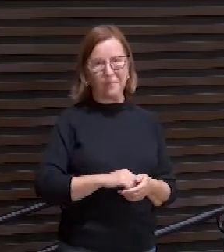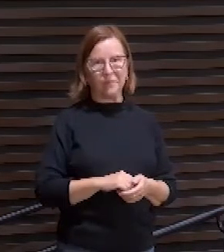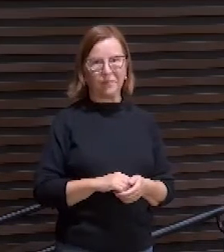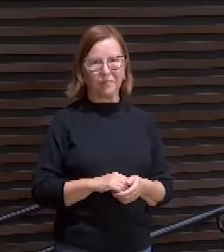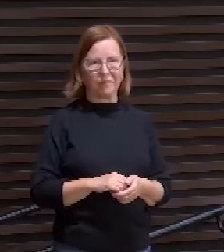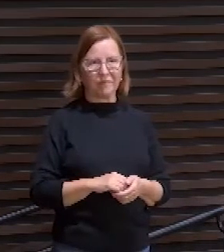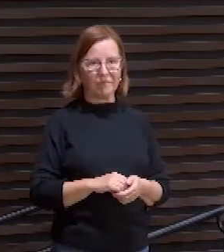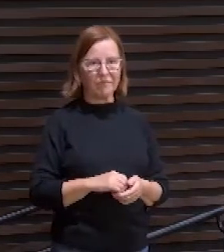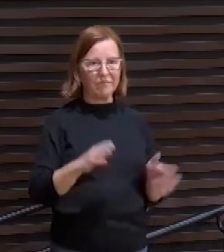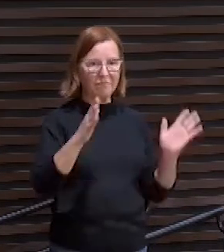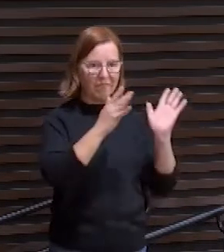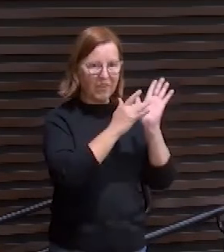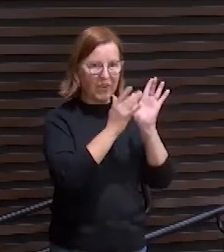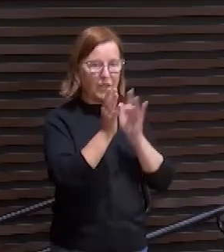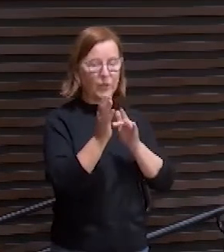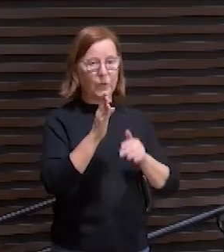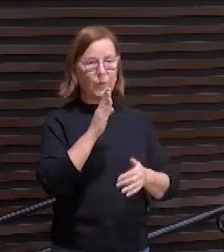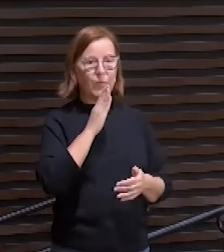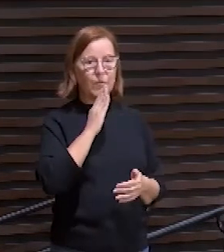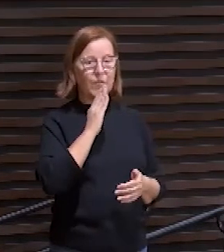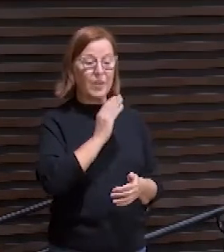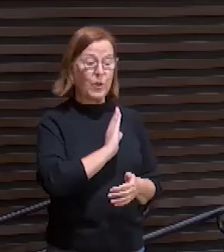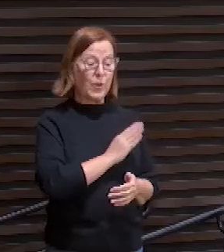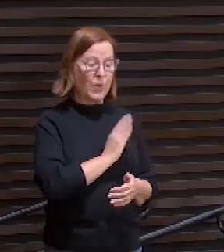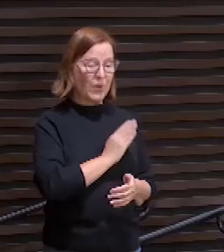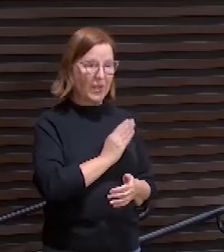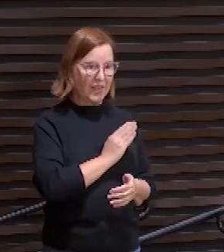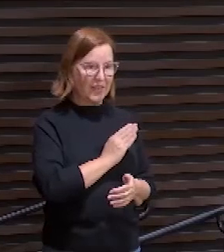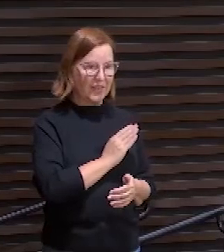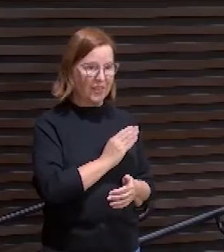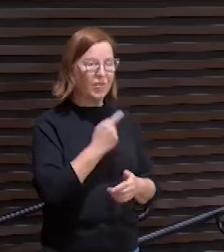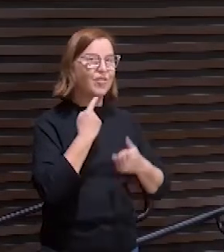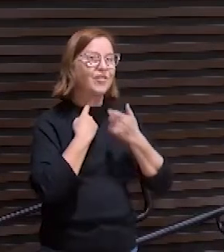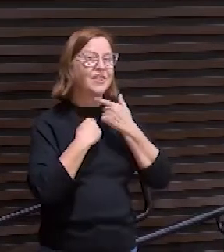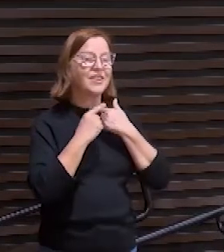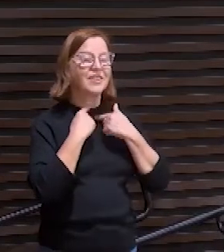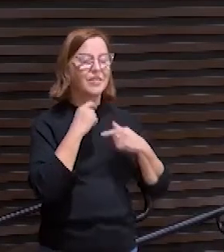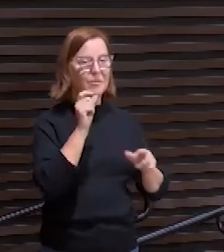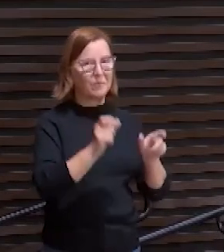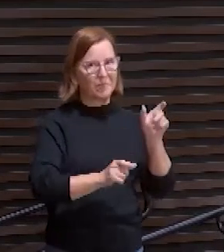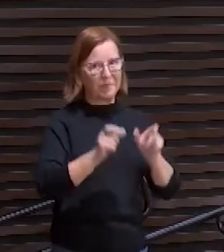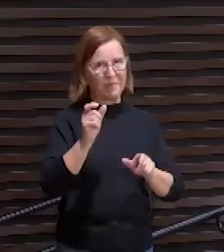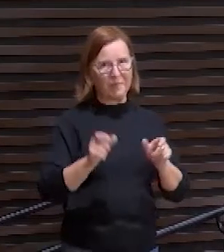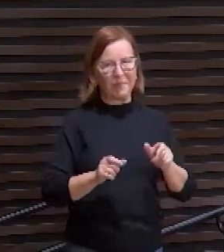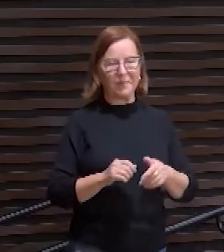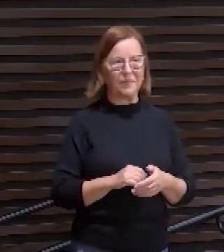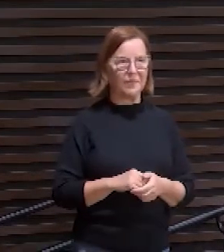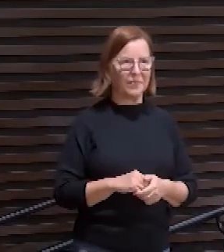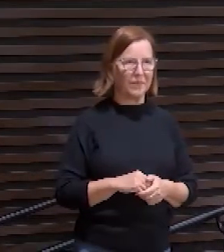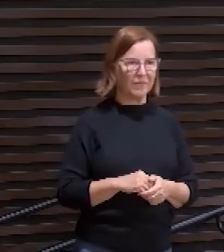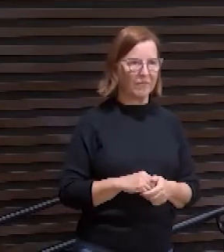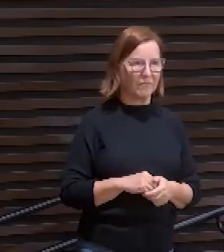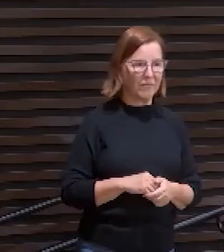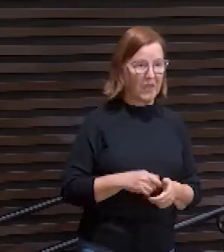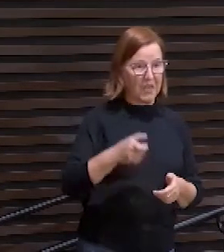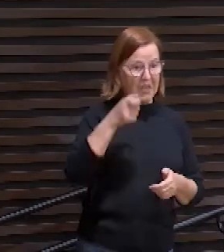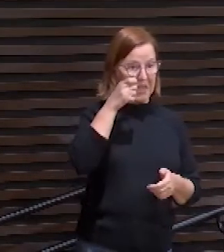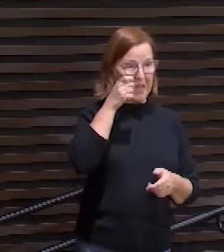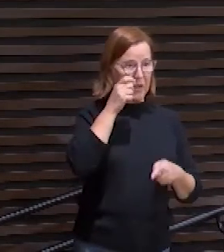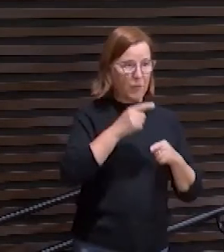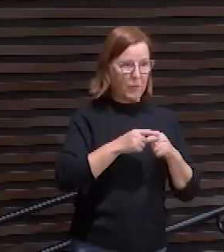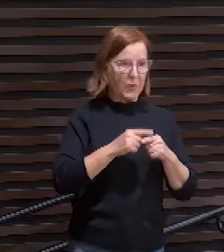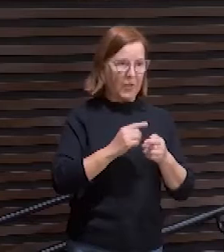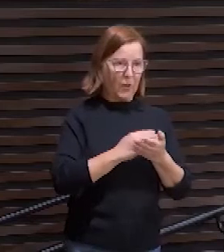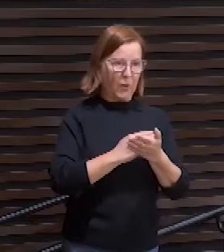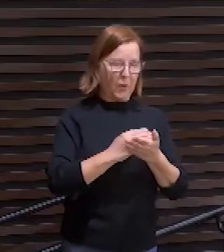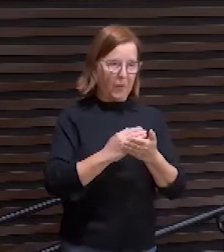Jesus conhece o coração e a intenção das pessoas. E é interessante porque ele